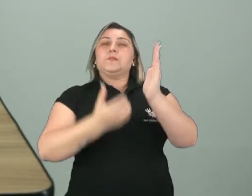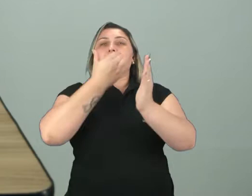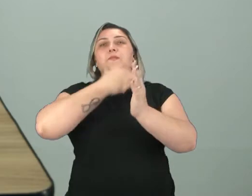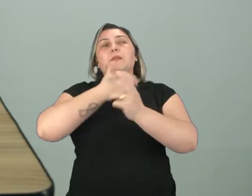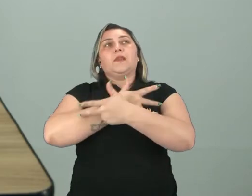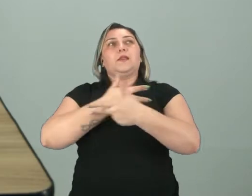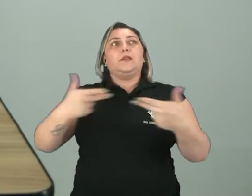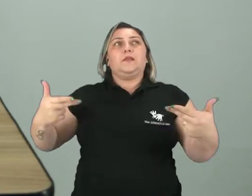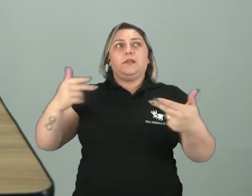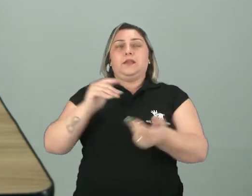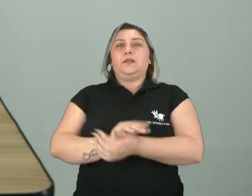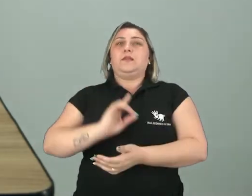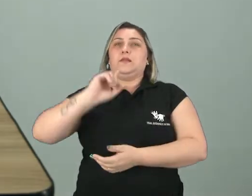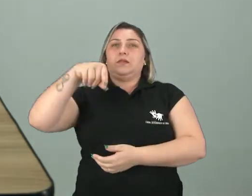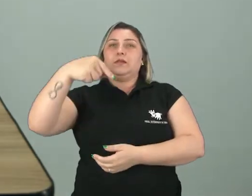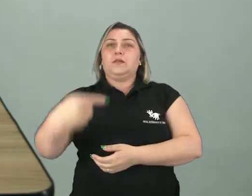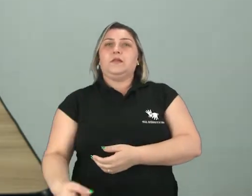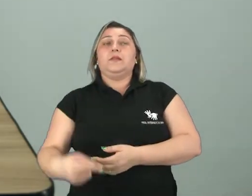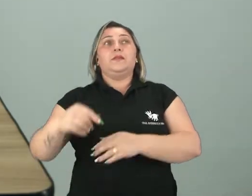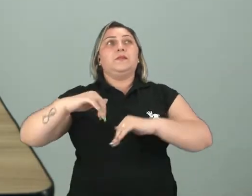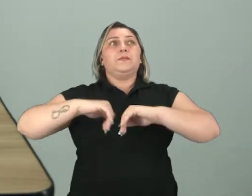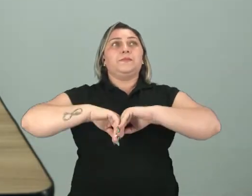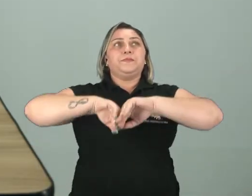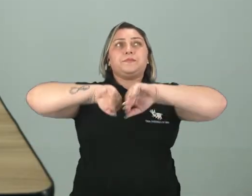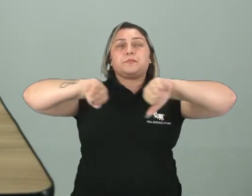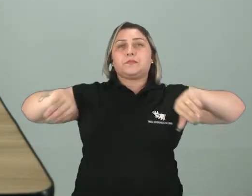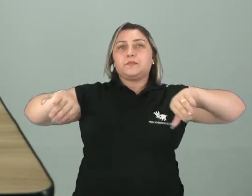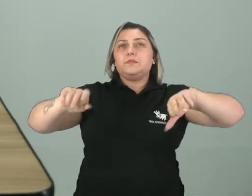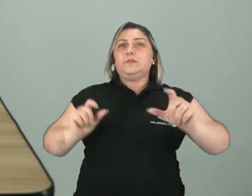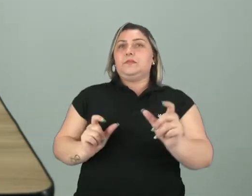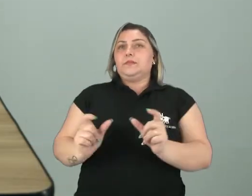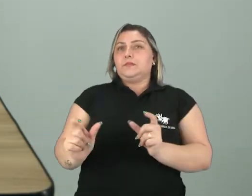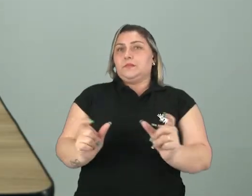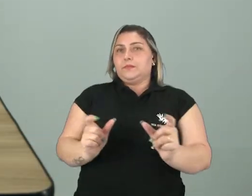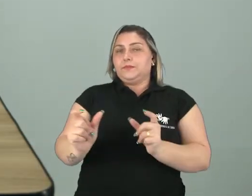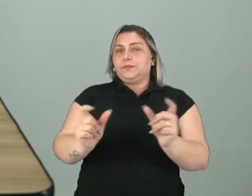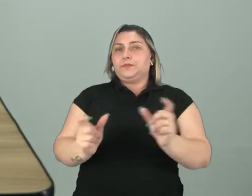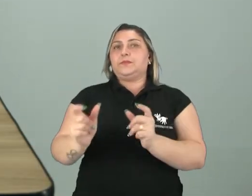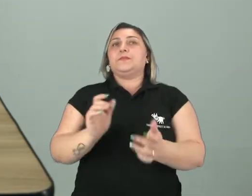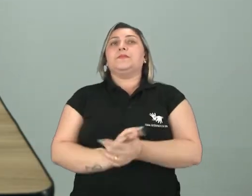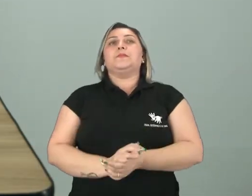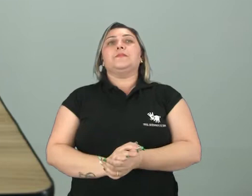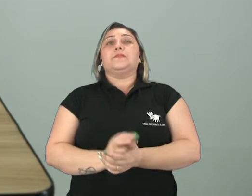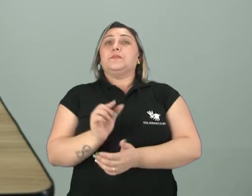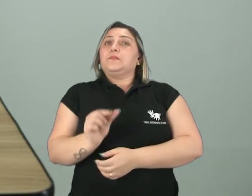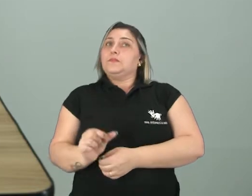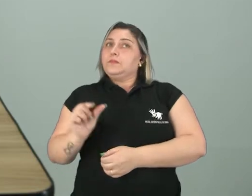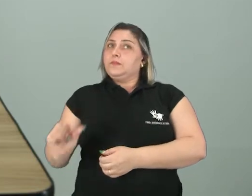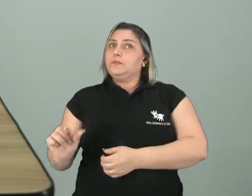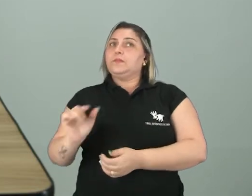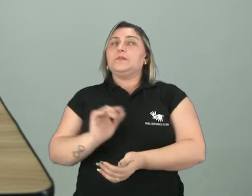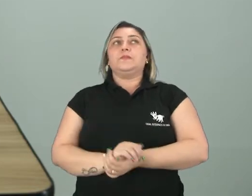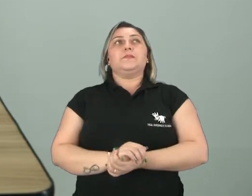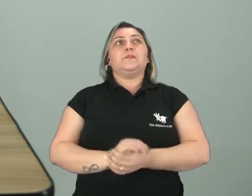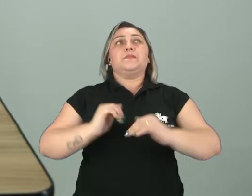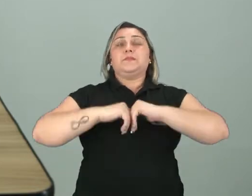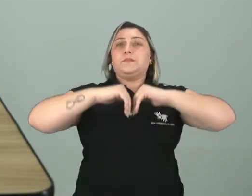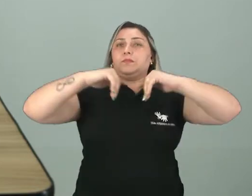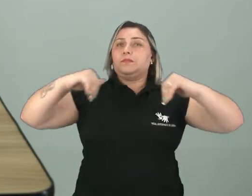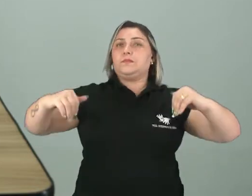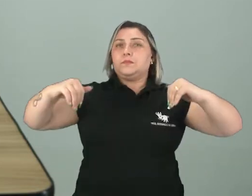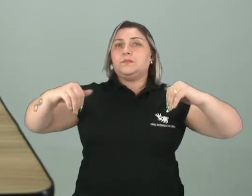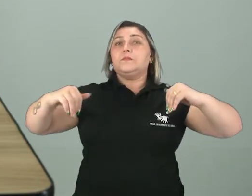frutas e depois nós vamos separar estas palavras com seus sons Vamos separar as